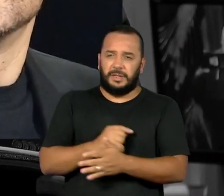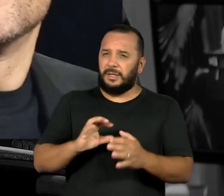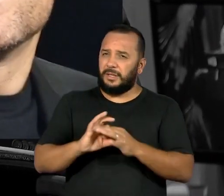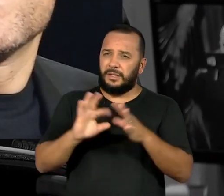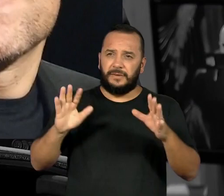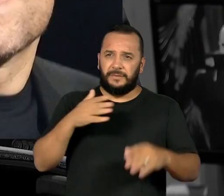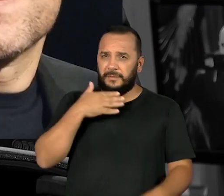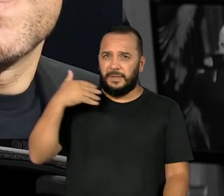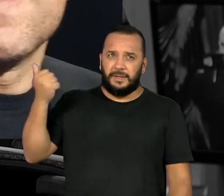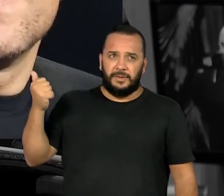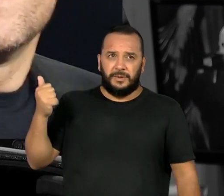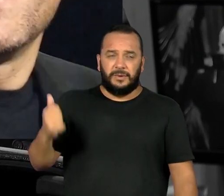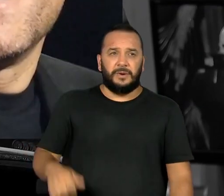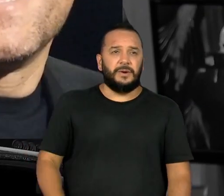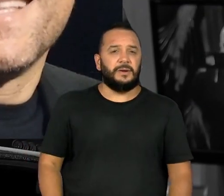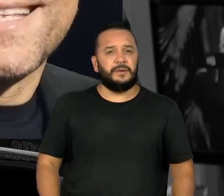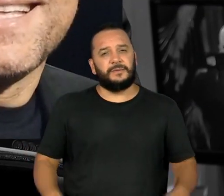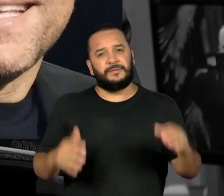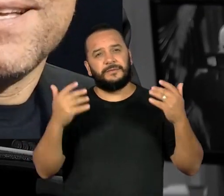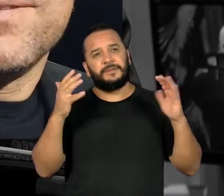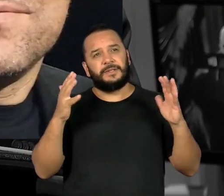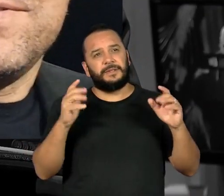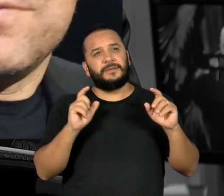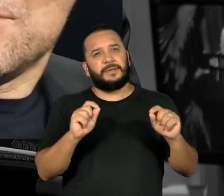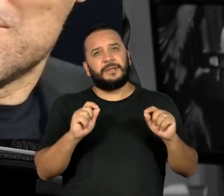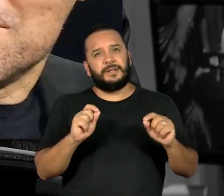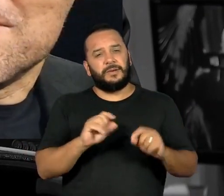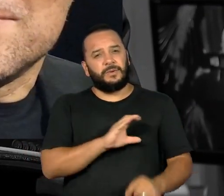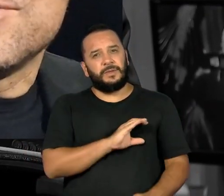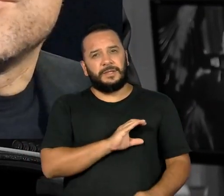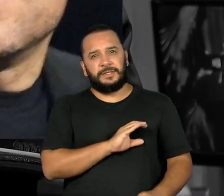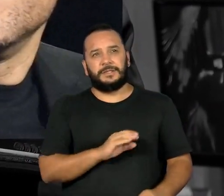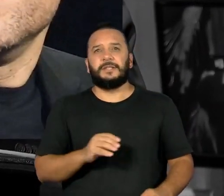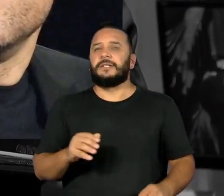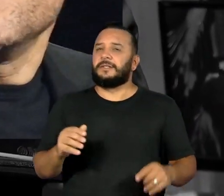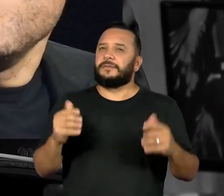E viva o Corinthians e viva esse encontro. Viva o nosso